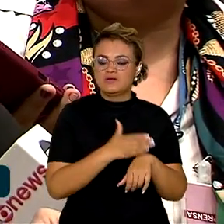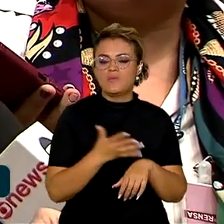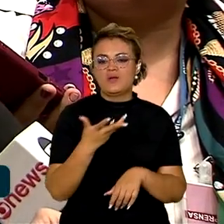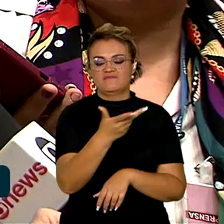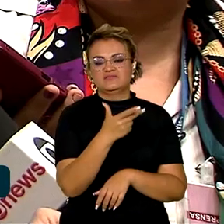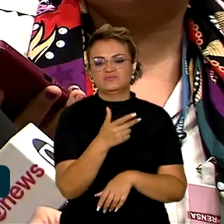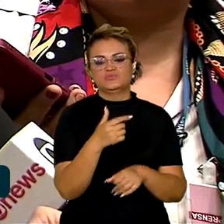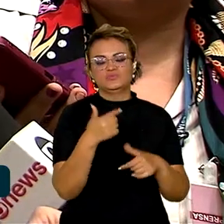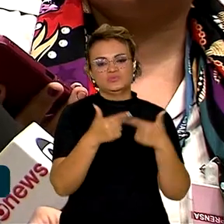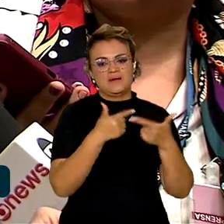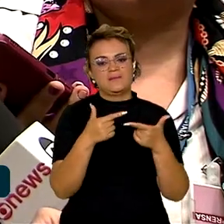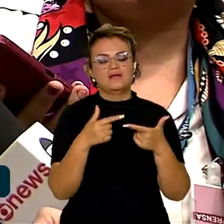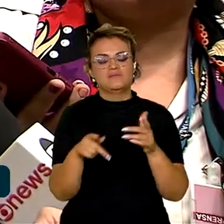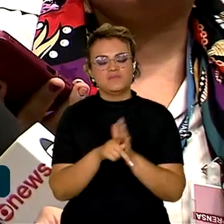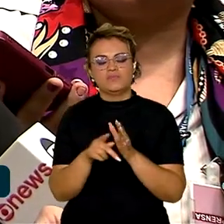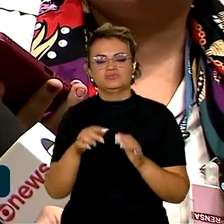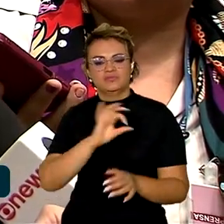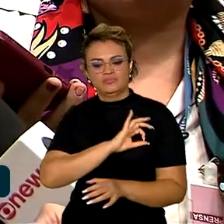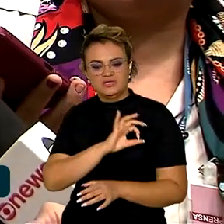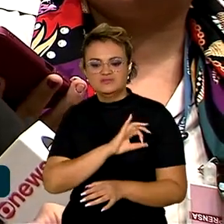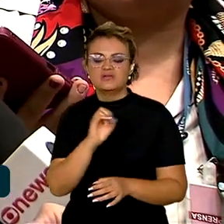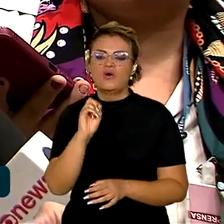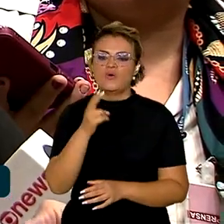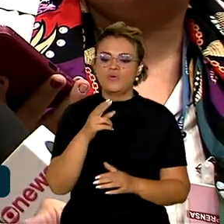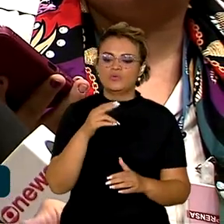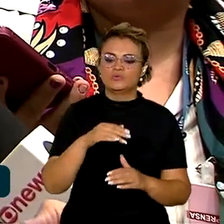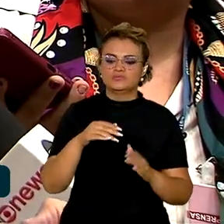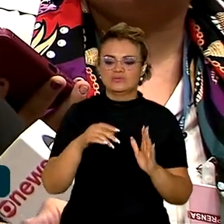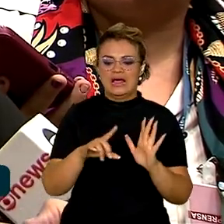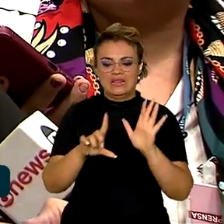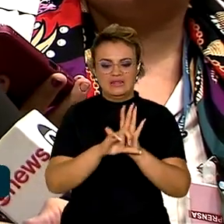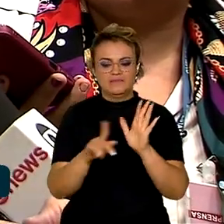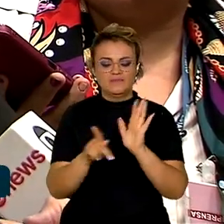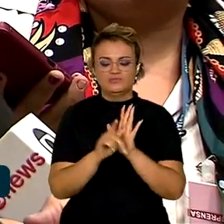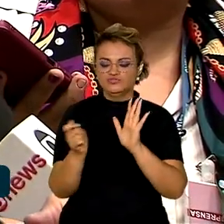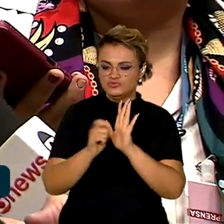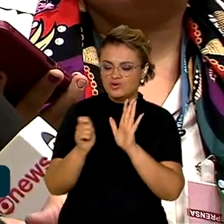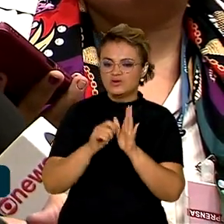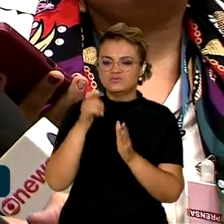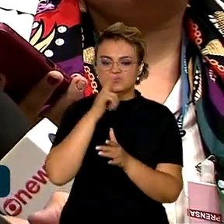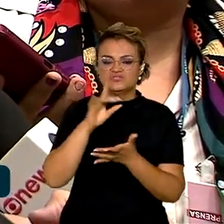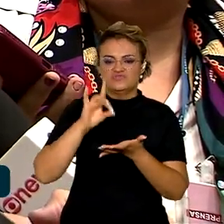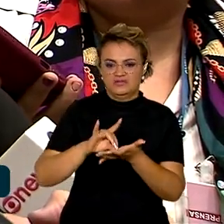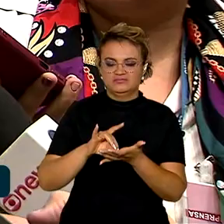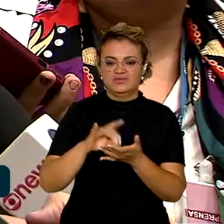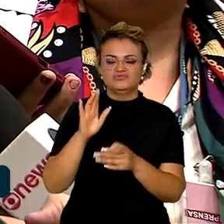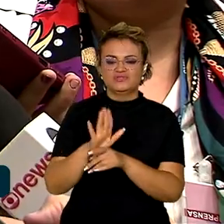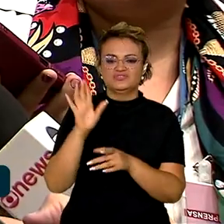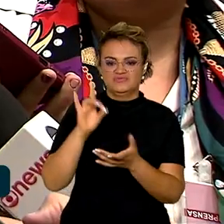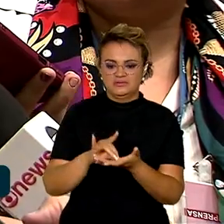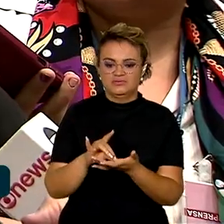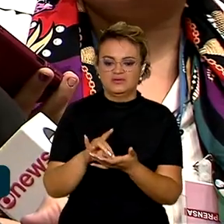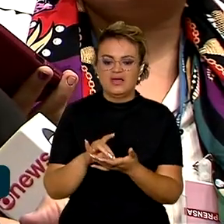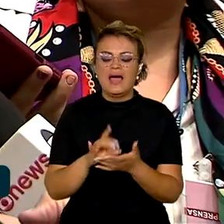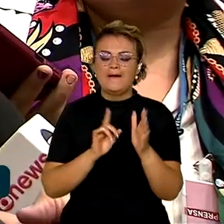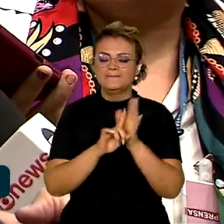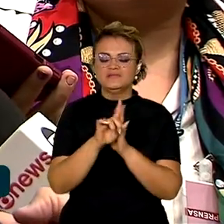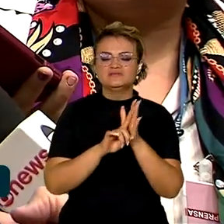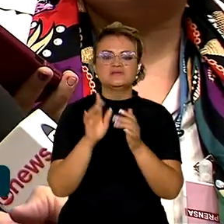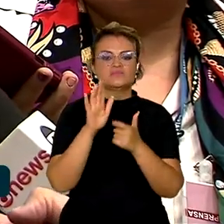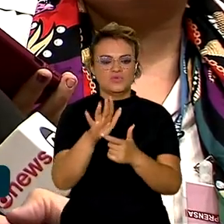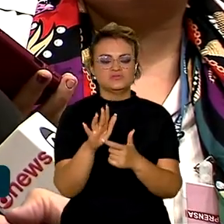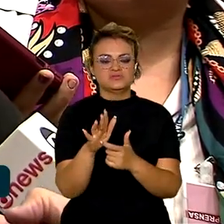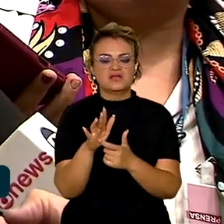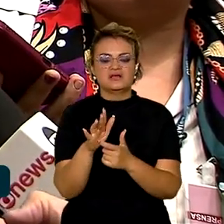do trabalho policial, é a qualificação da aplicação da lei de drogas para que ela seja mais eficiente, né? Basicamente, a pesquisa mostra que